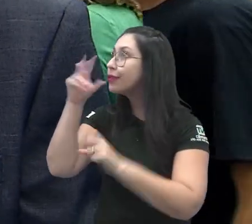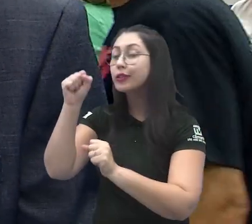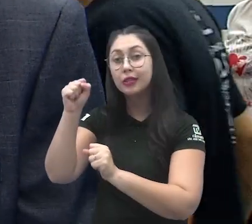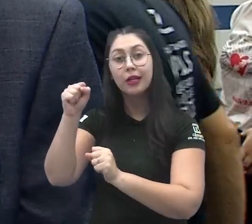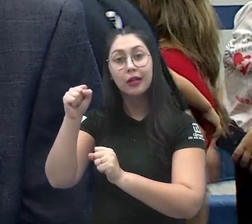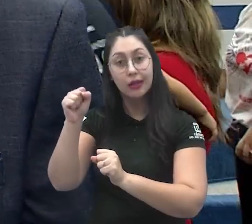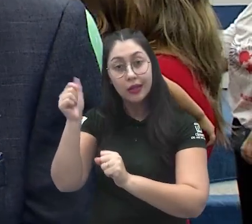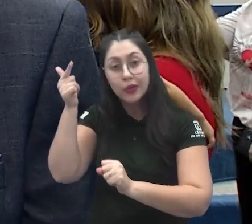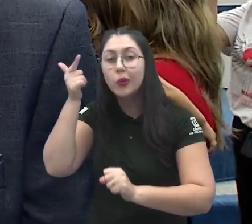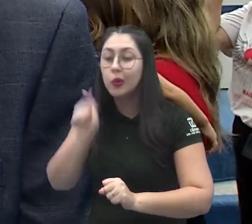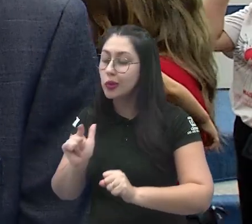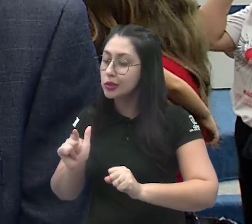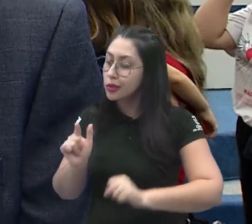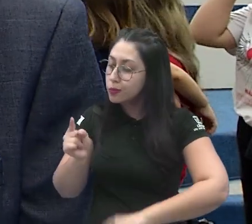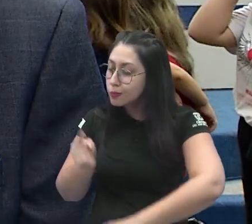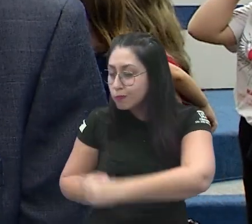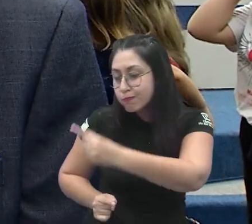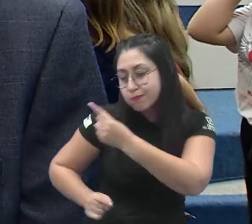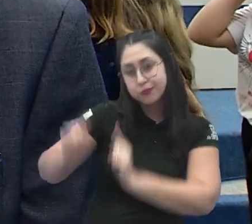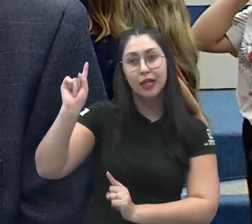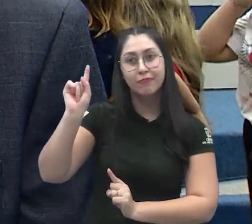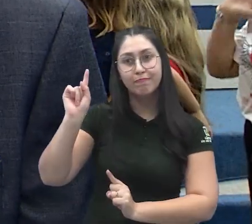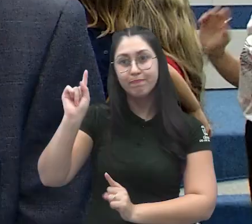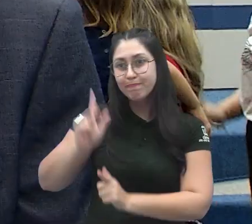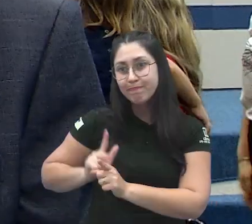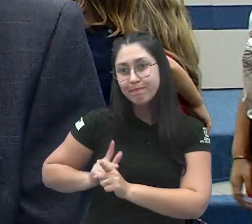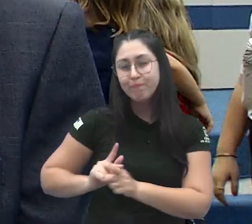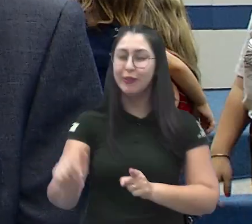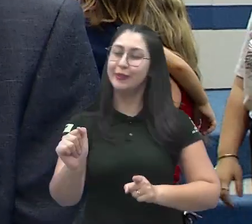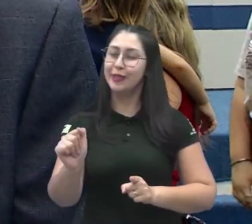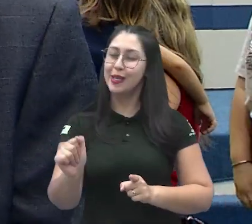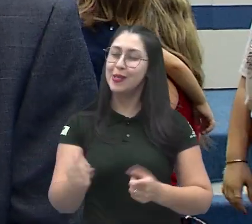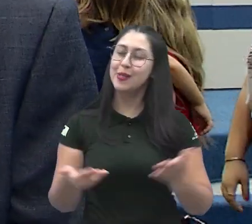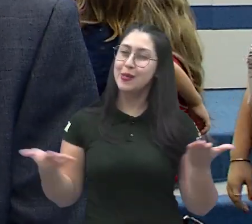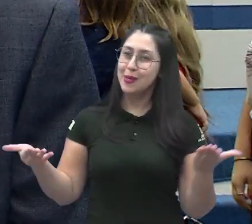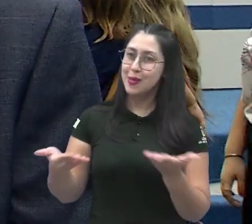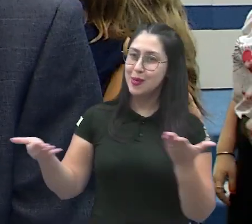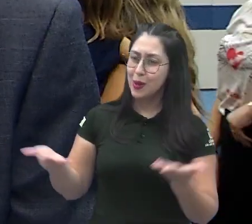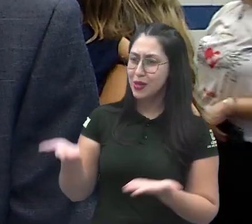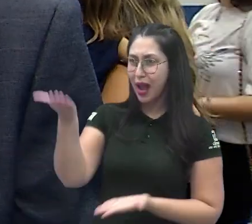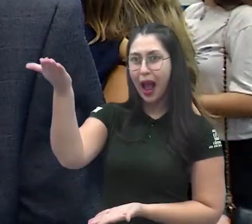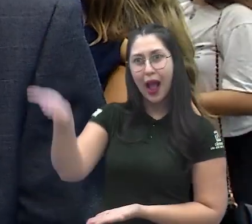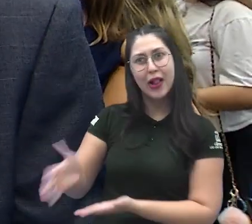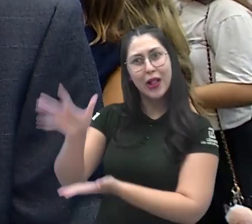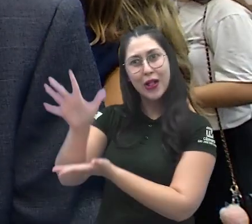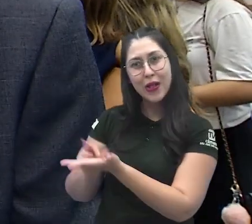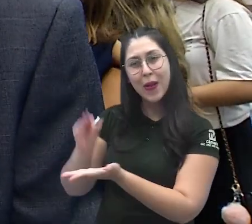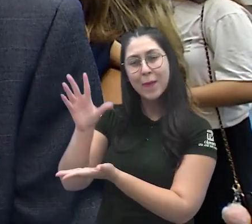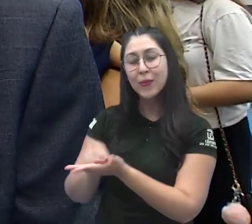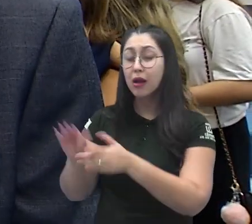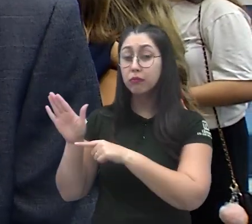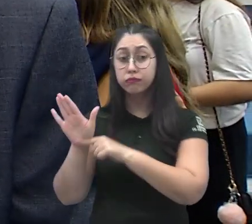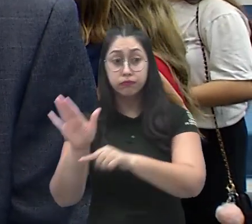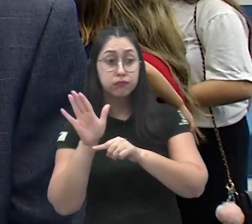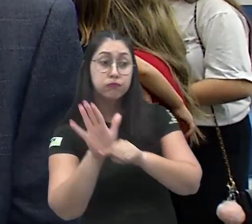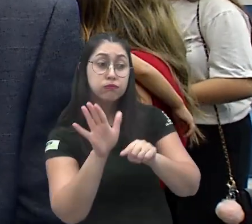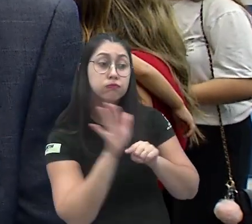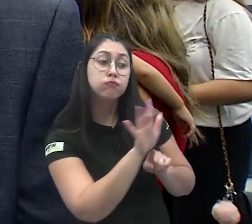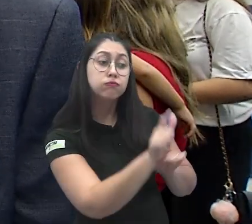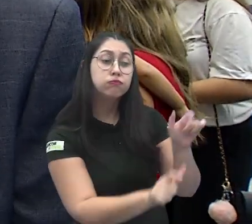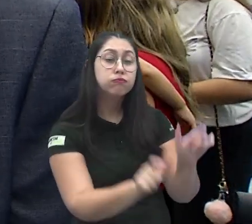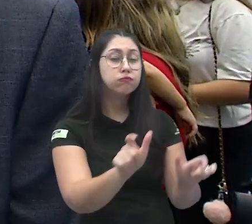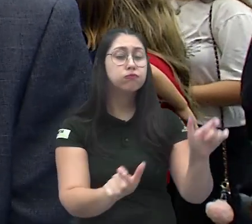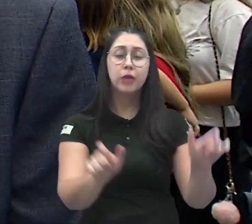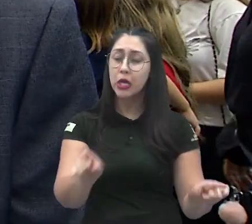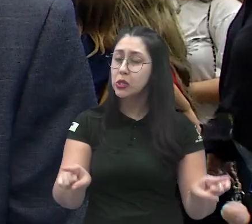essa força e conseguiu, ser resgatado, sair do fundo do poço e hoje é exemplo e ajuda a tirar